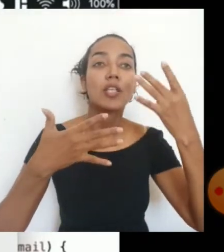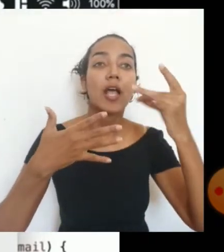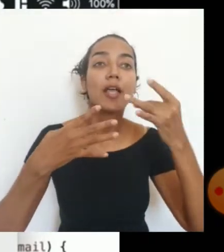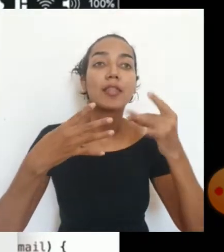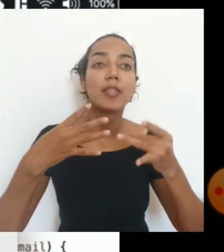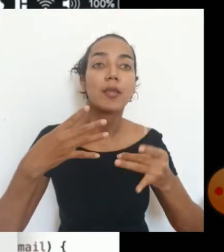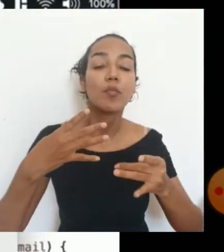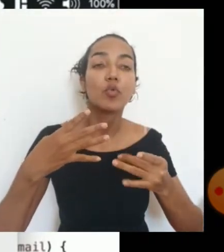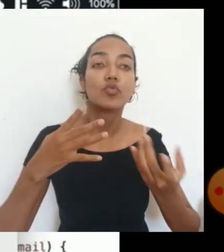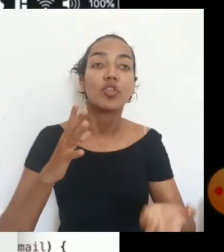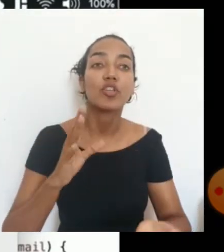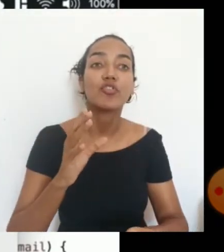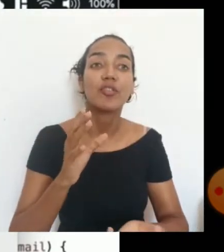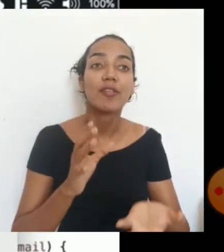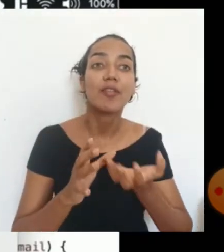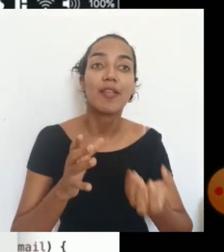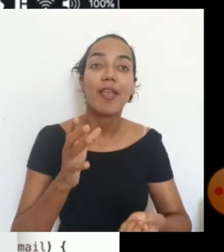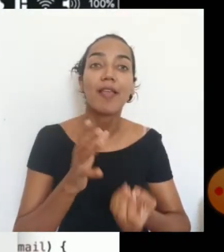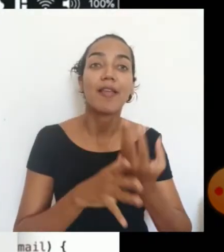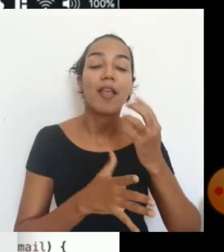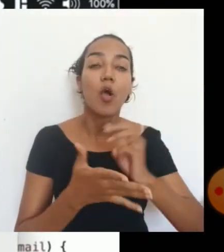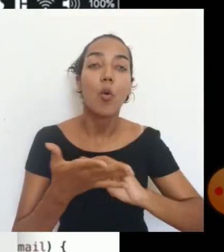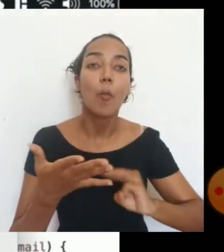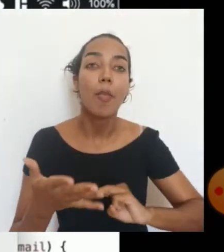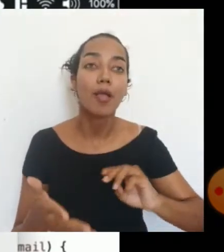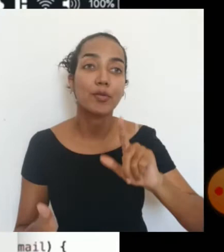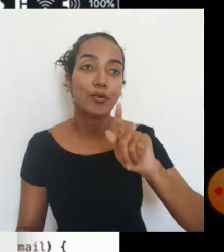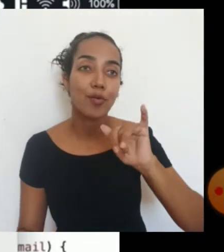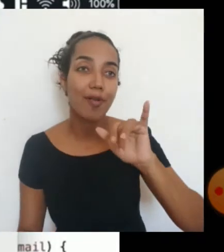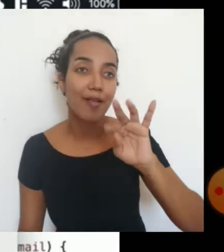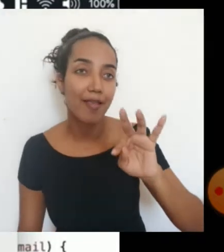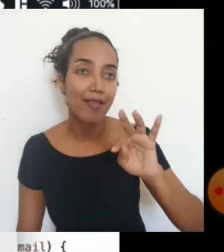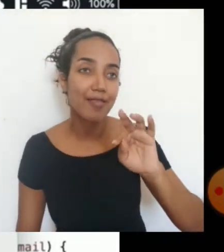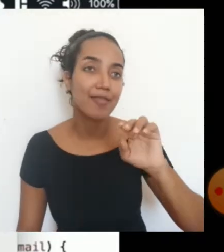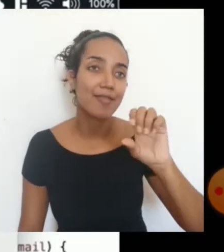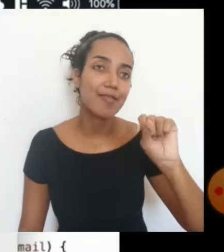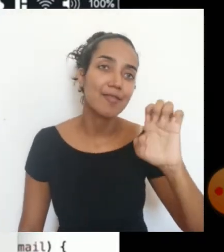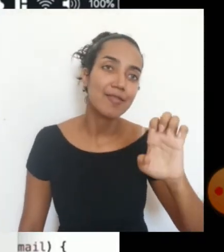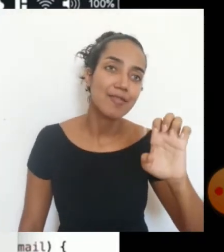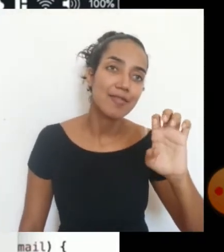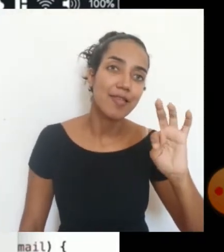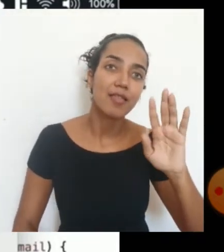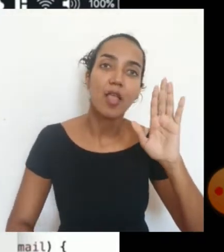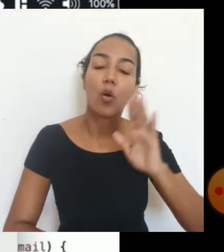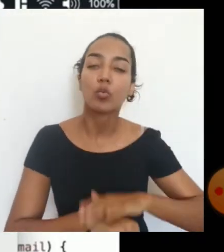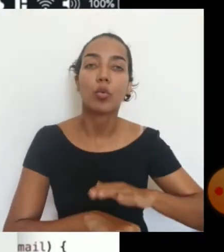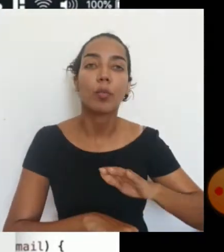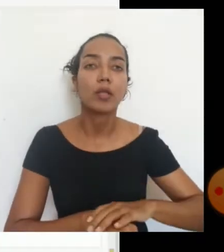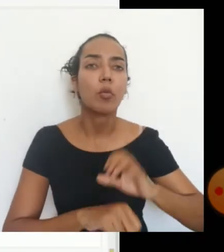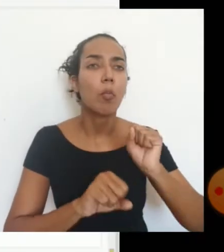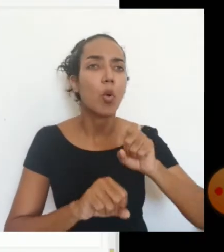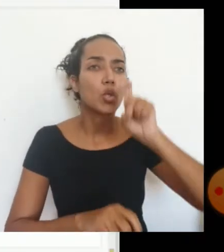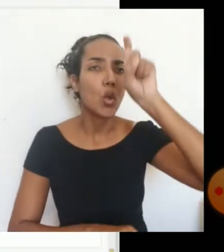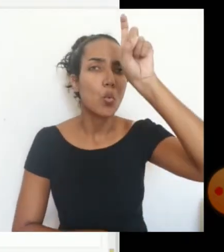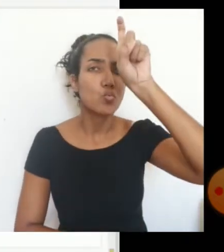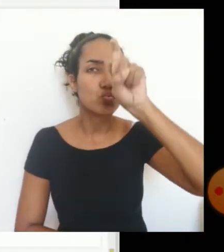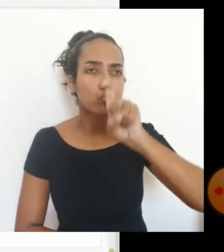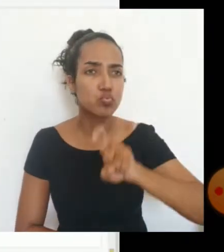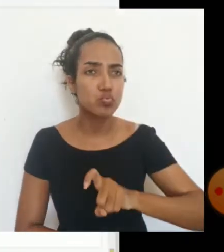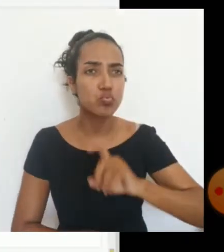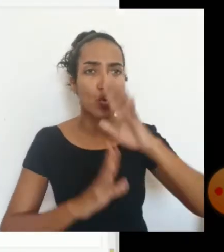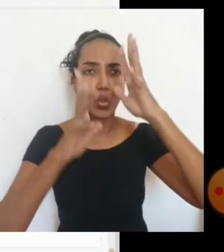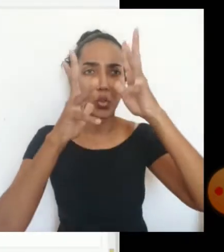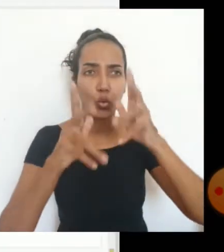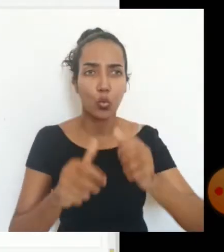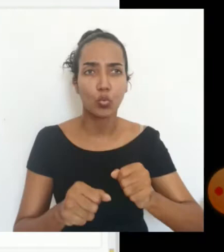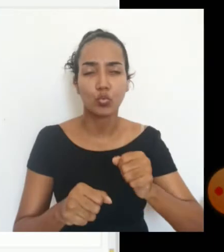e set de forma automática. A gente pode selecionar todos, eu vou selecionar todos aqui para o caso da classe cliente, e vou pedir